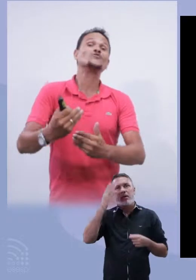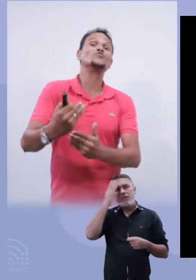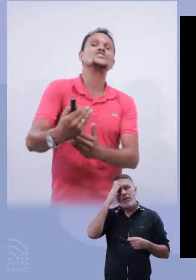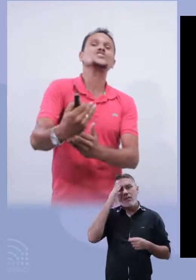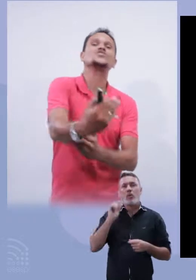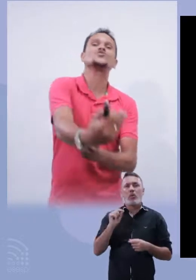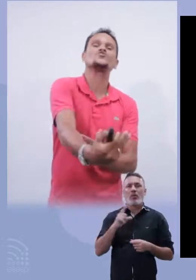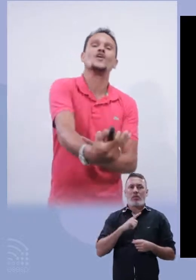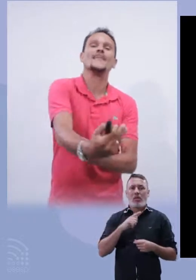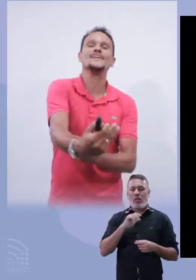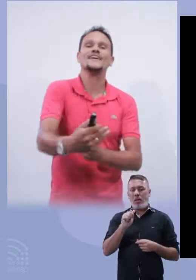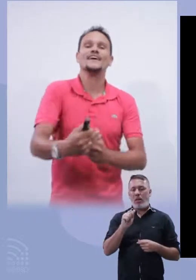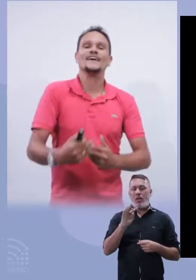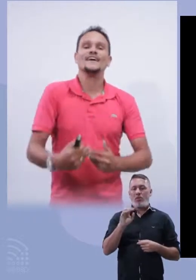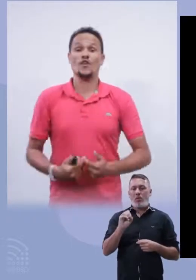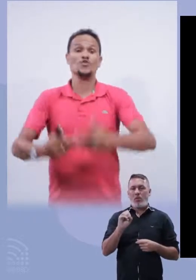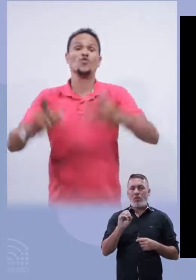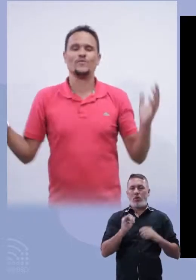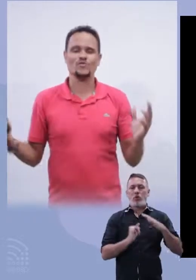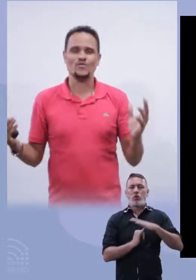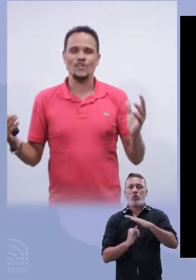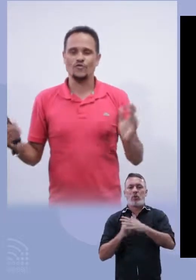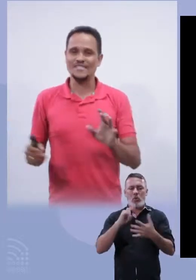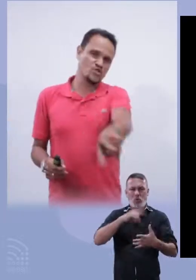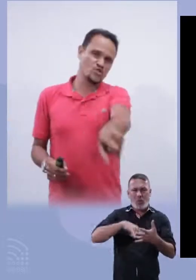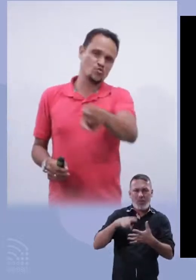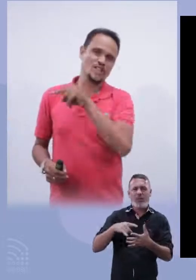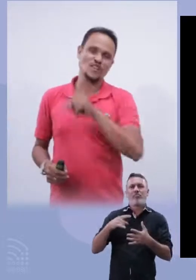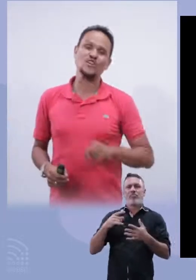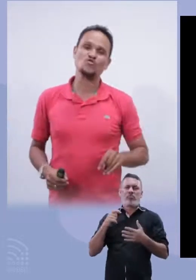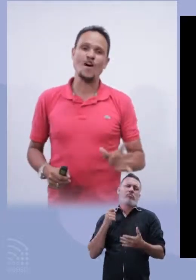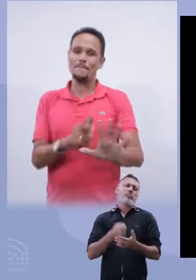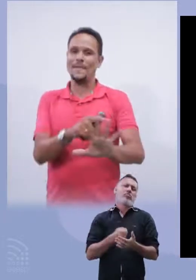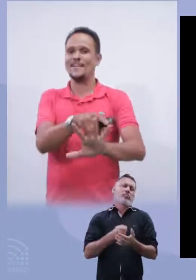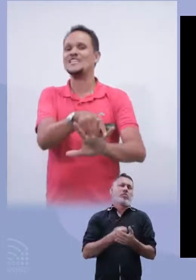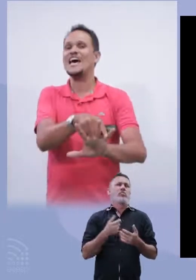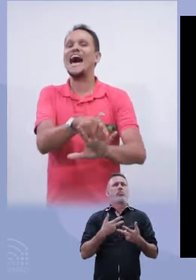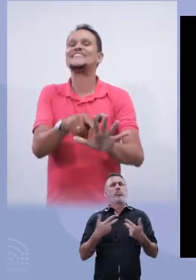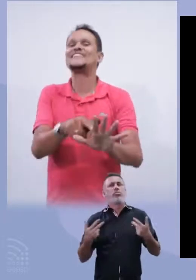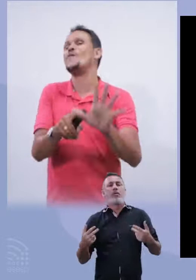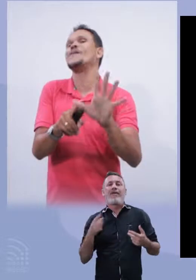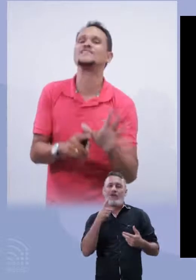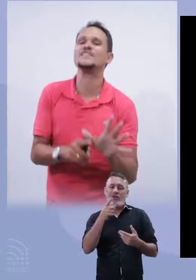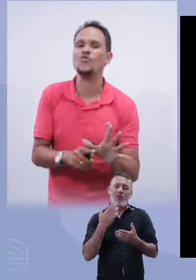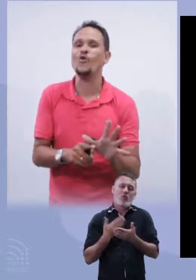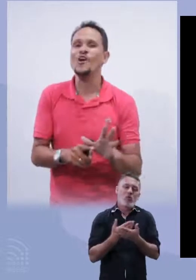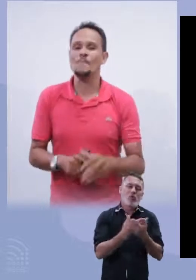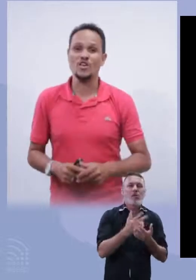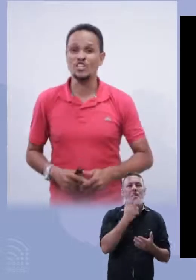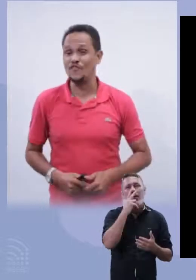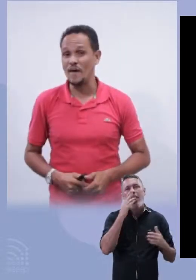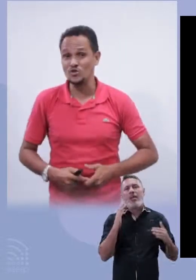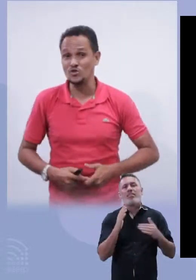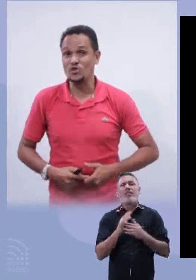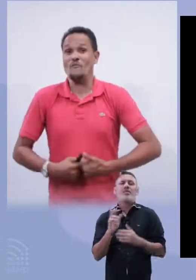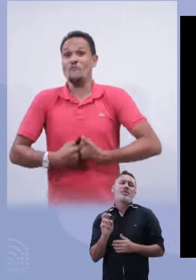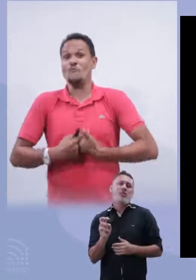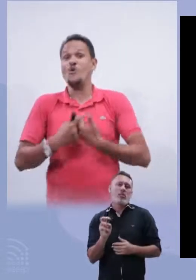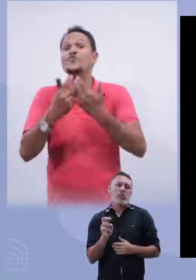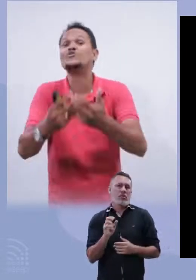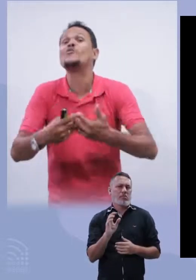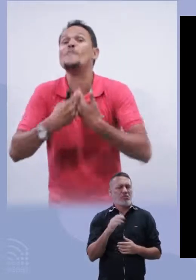os atos institucionais foram inúmeros. Você estuda na sua escola apenas até o AI-5, mas nós